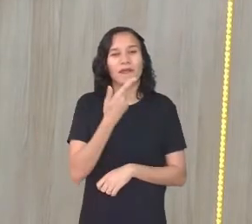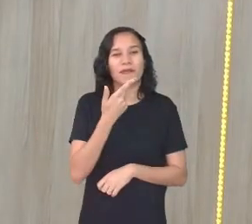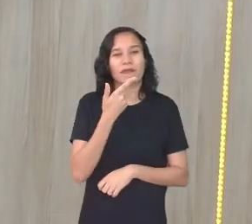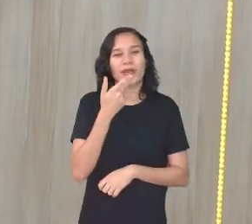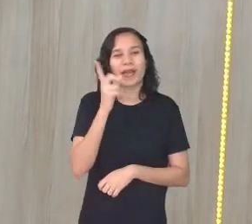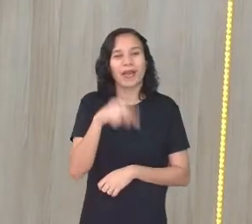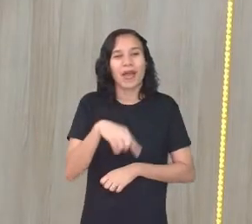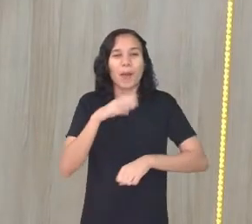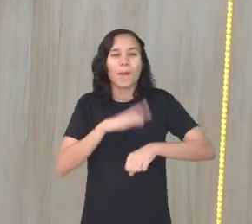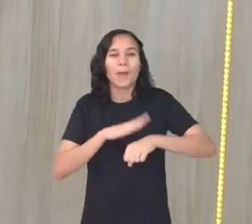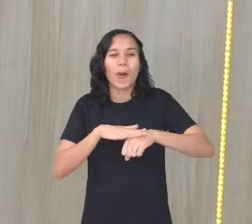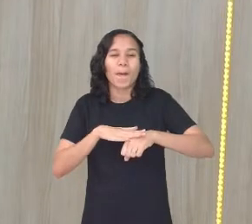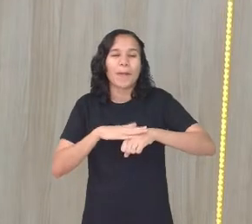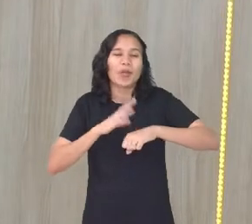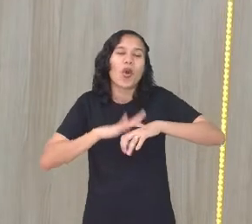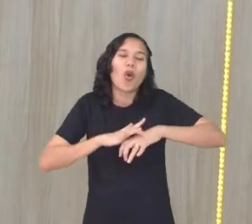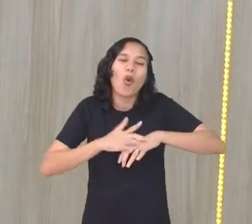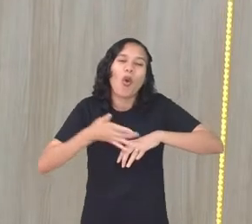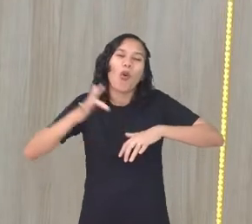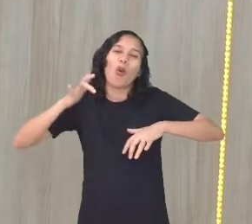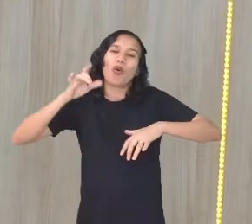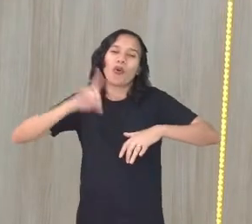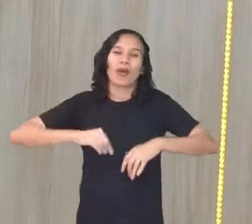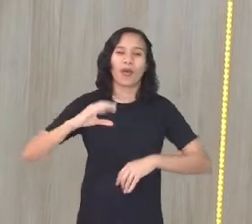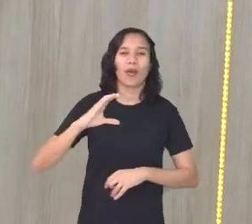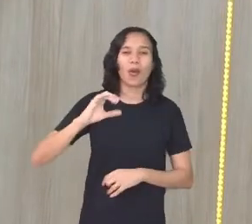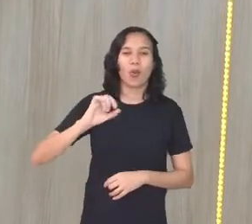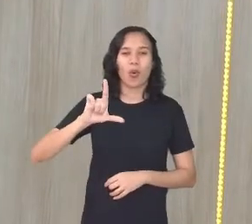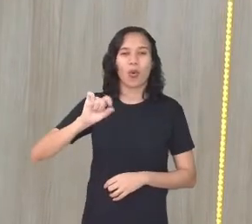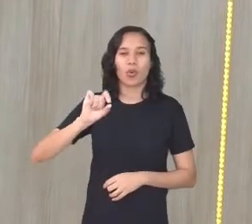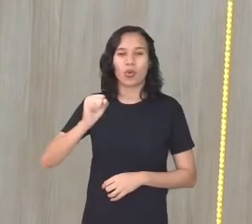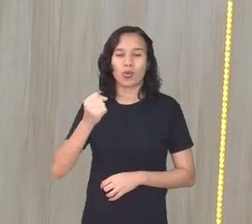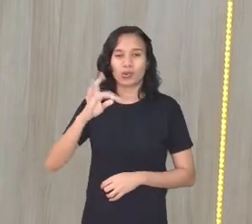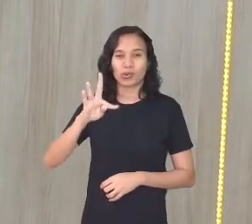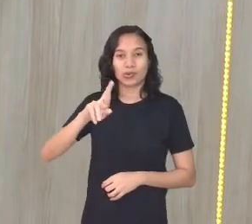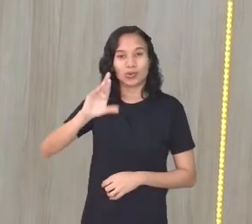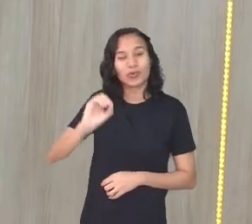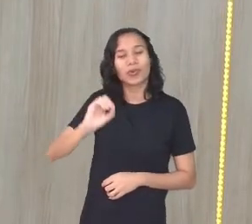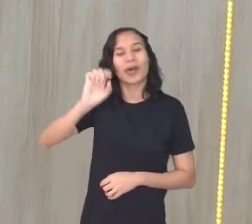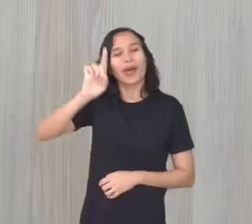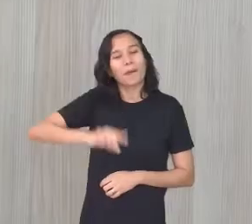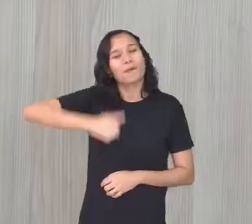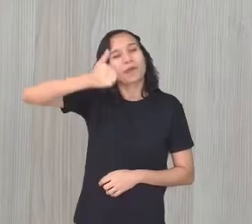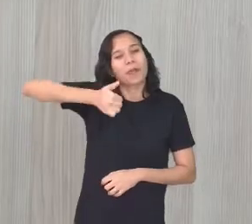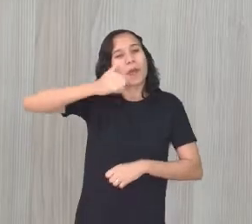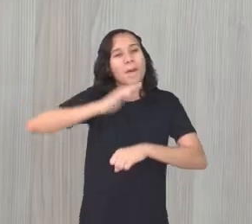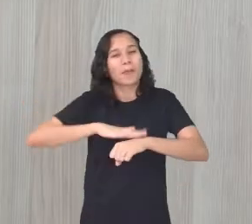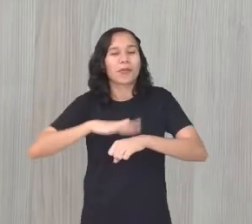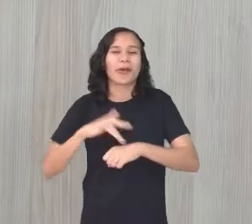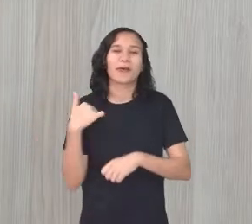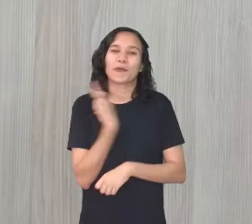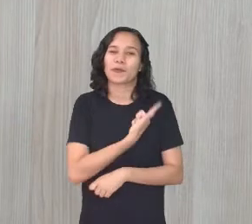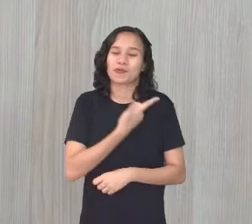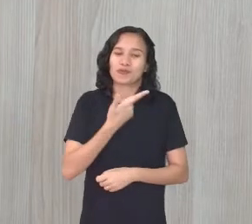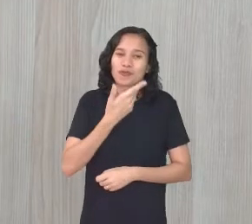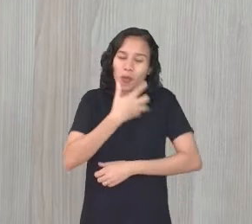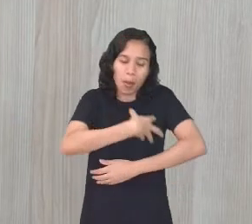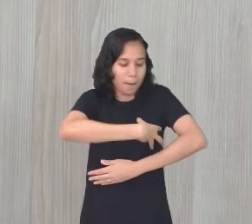de ouro, né? De ouro, porque é o colostro, realmente, é aquele primeiro momento que aquele leite vai